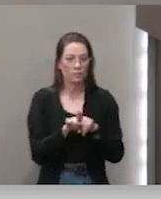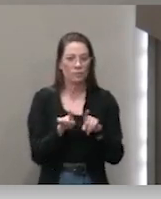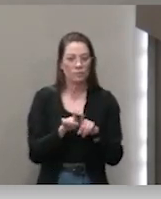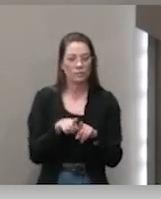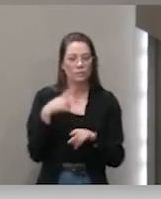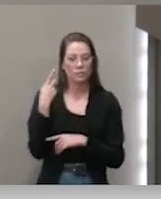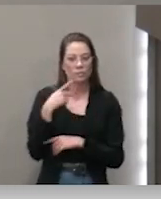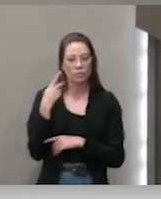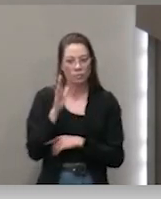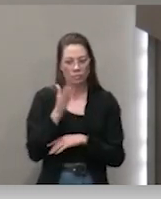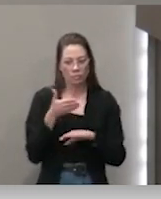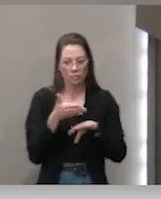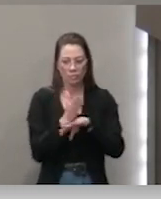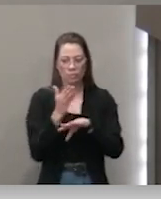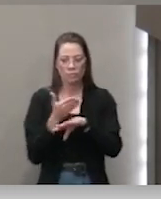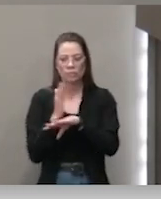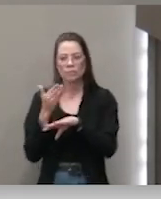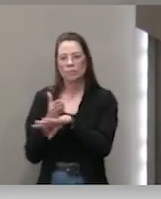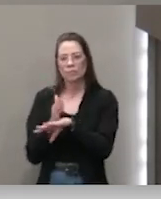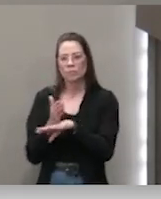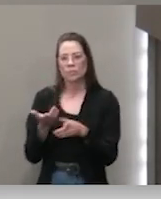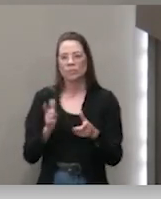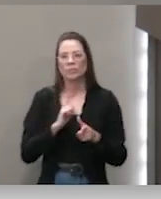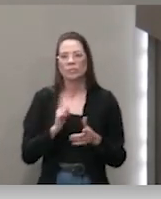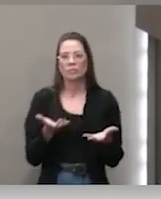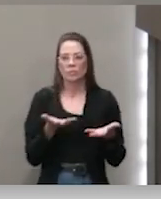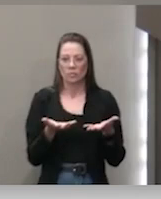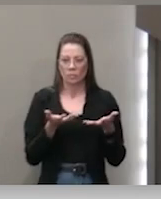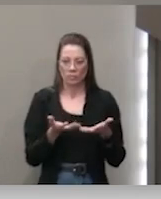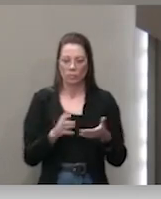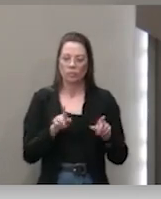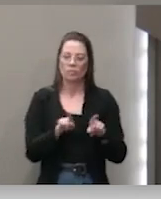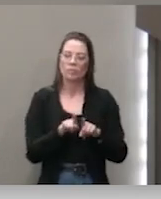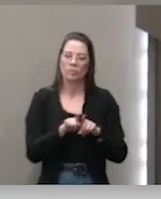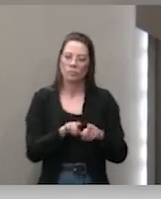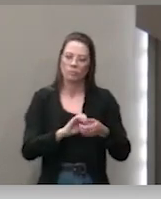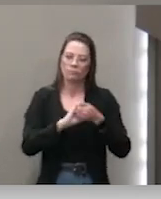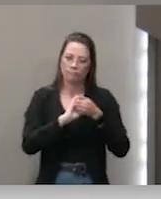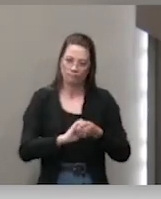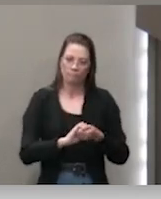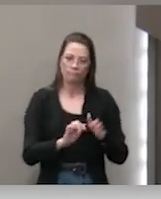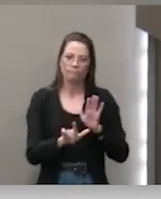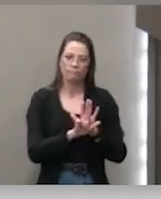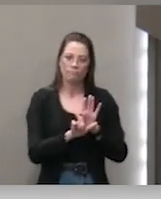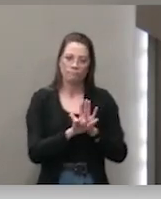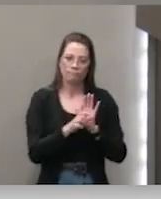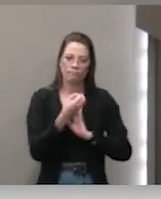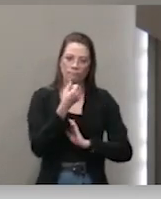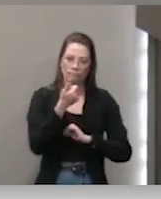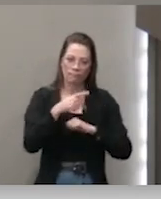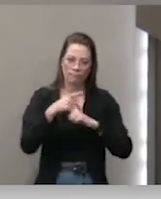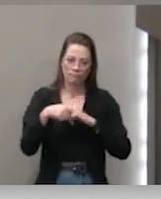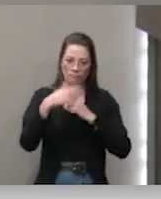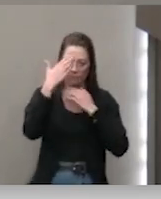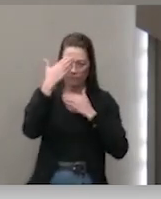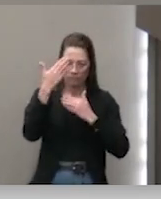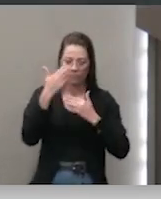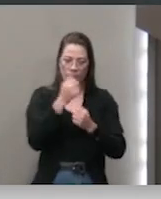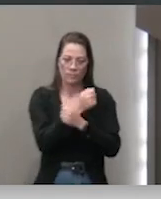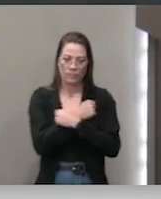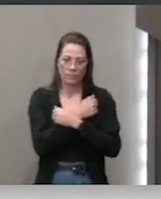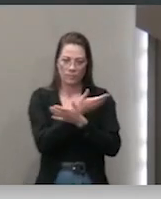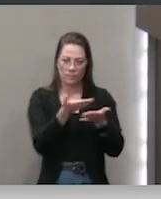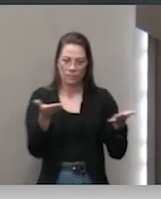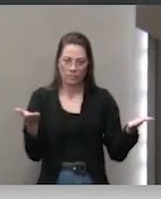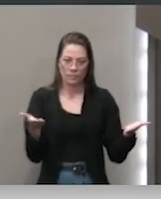que já passaram e deixaram essa contribuição aqui, queremos nós agora deixar a nossa para as futuras legislaturas e para o bem de Passo Fundo. Muito obrigado, um grande abraço a